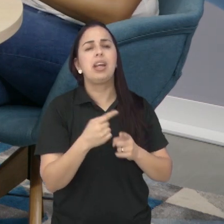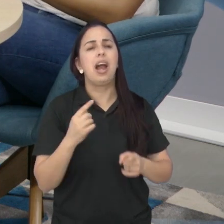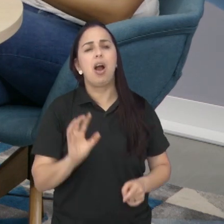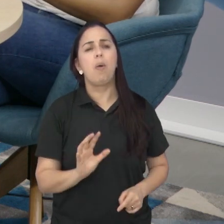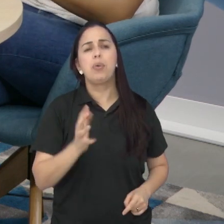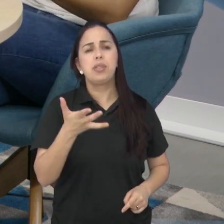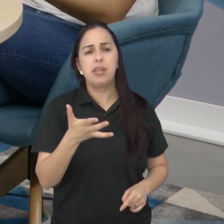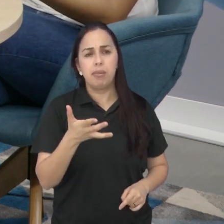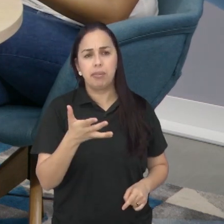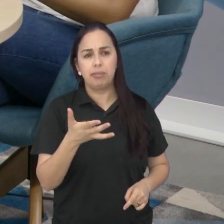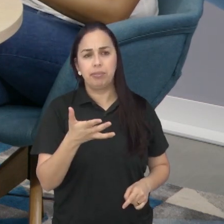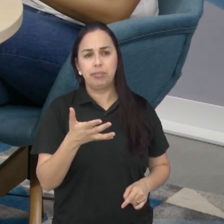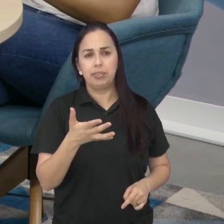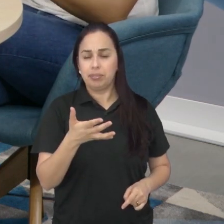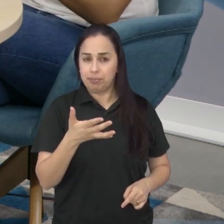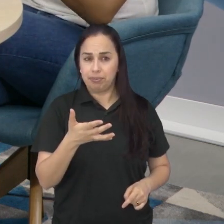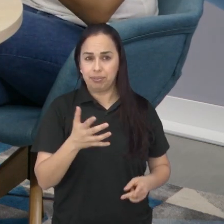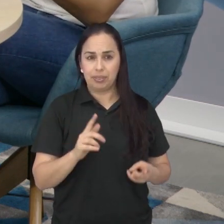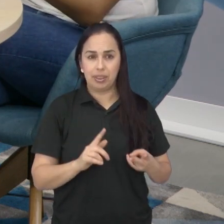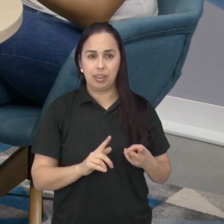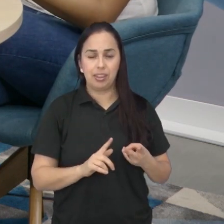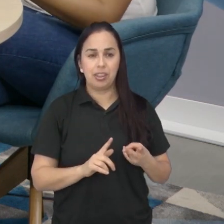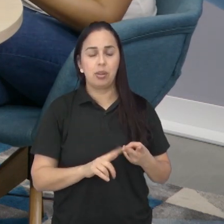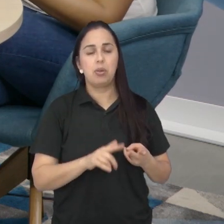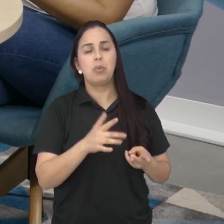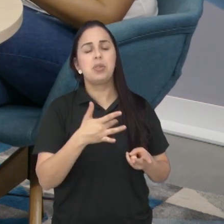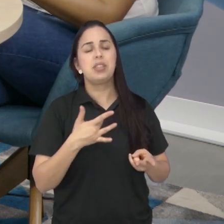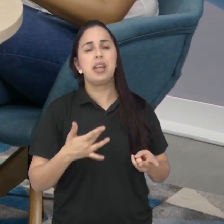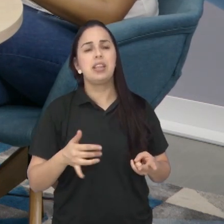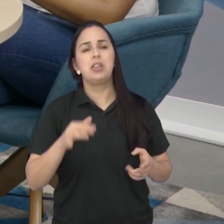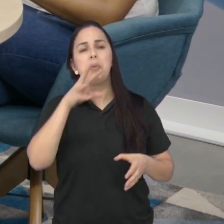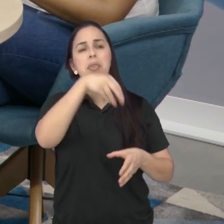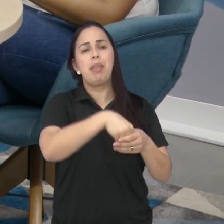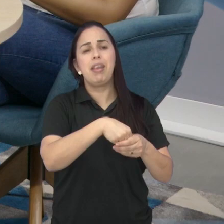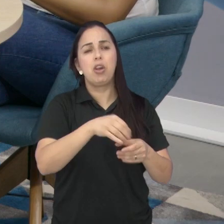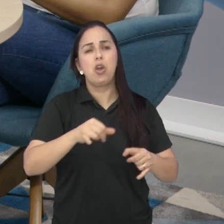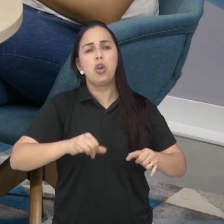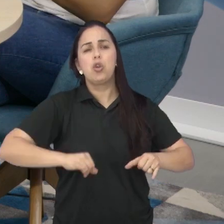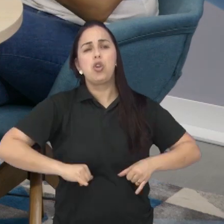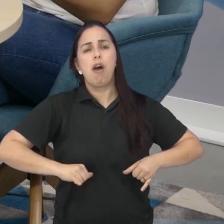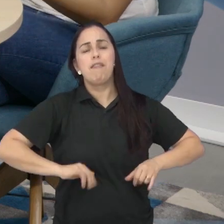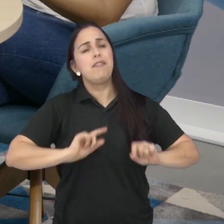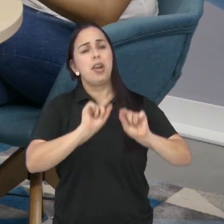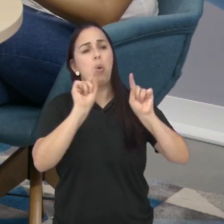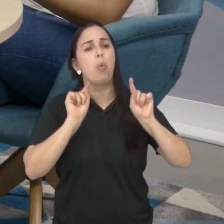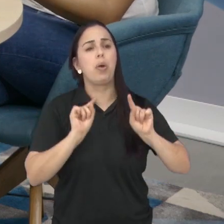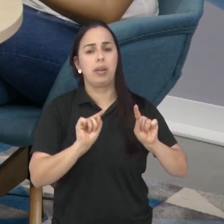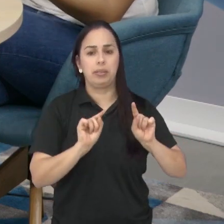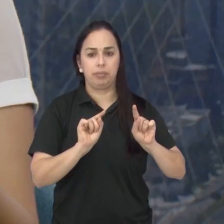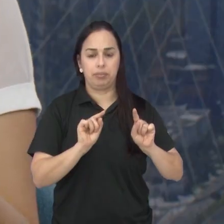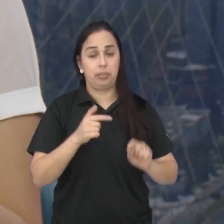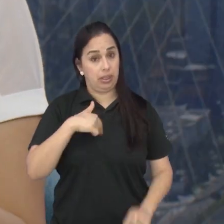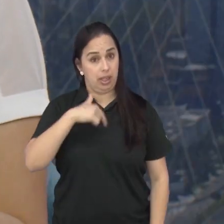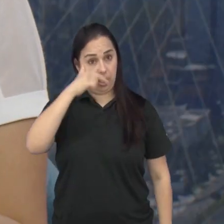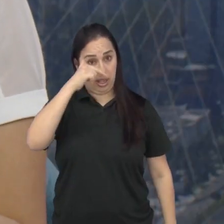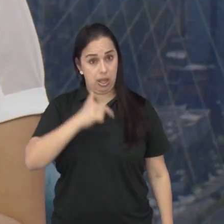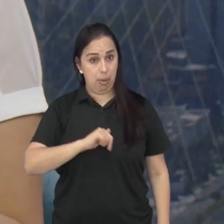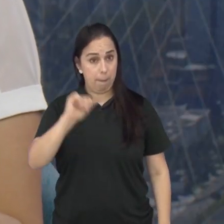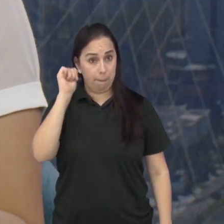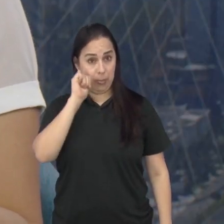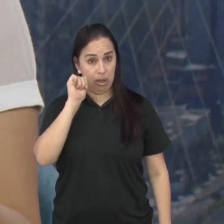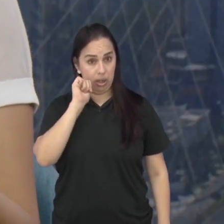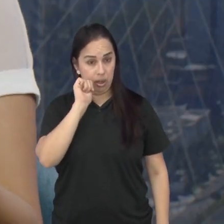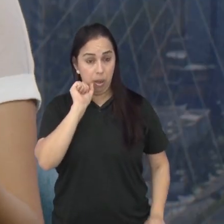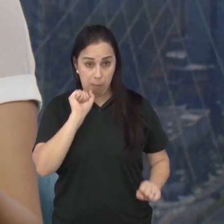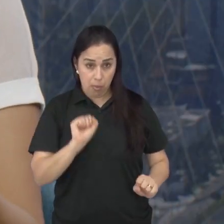isso aconteceu, por que aconteceu, qual que é a sua dor, não é? Qual que é a sua dor? Então, eu, enquanto mulher,